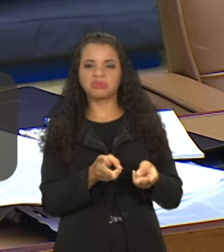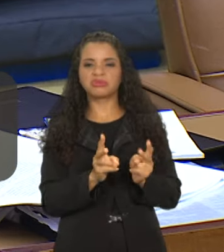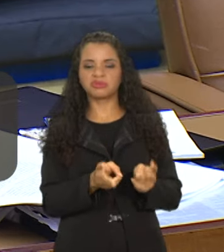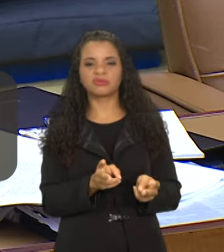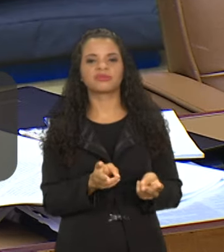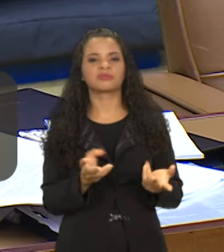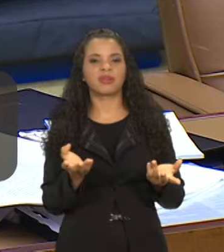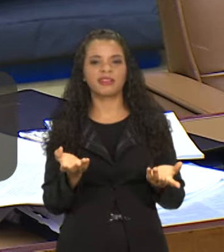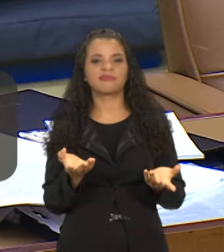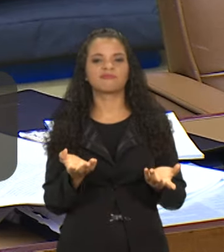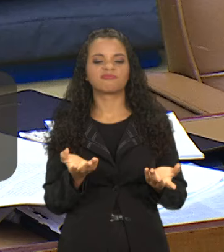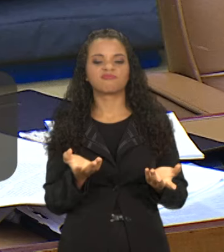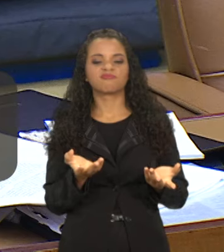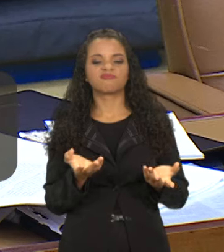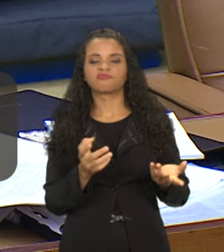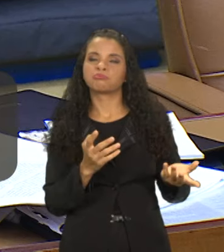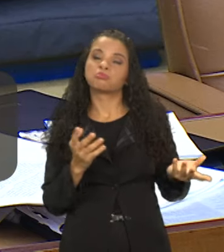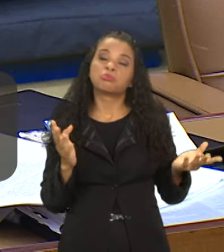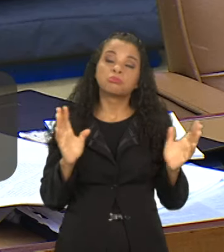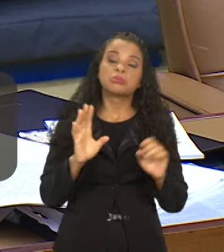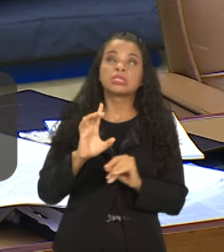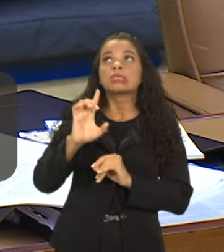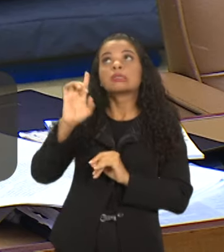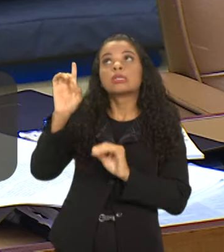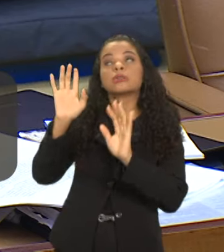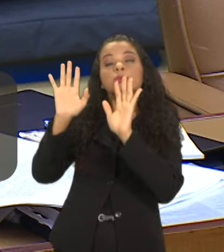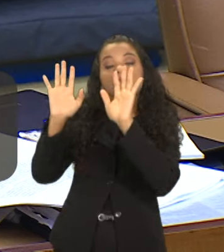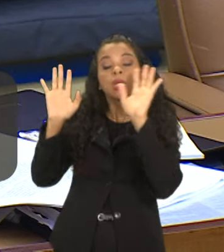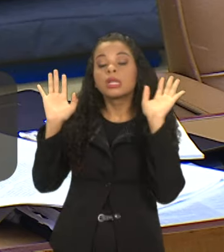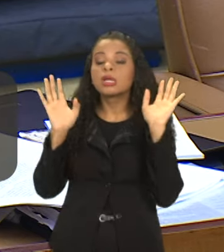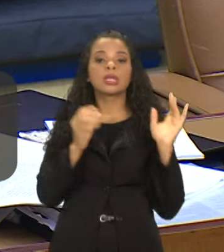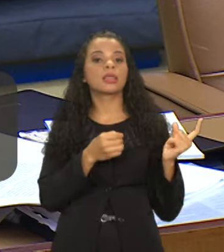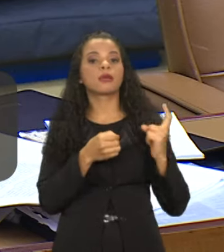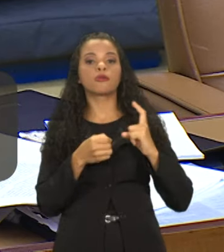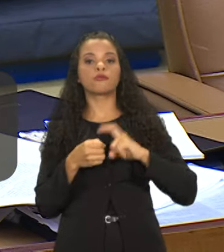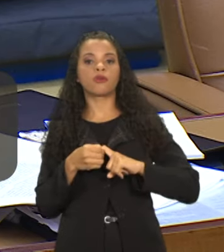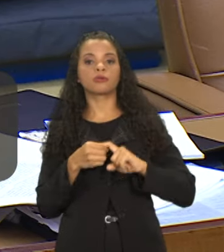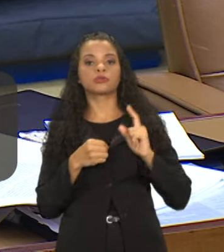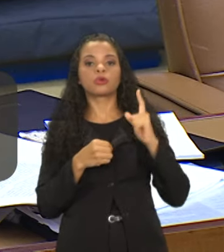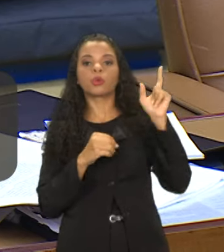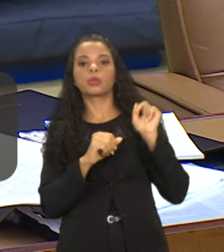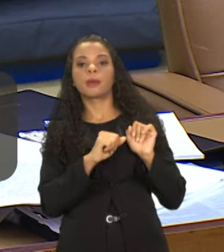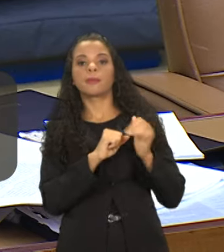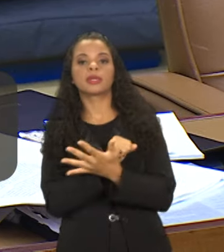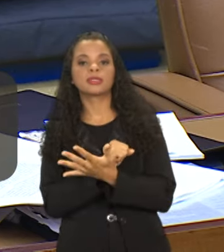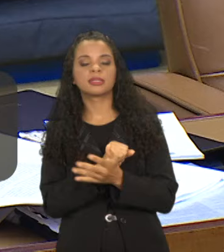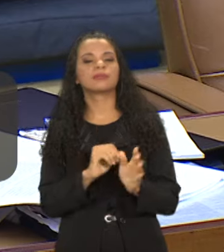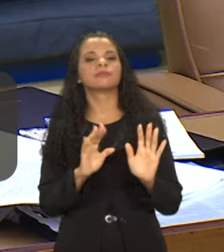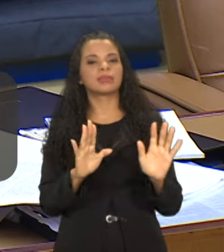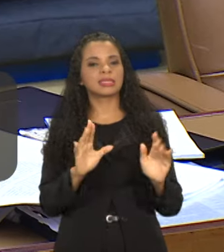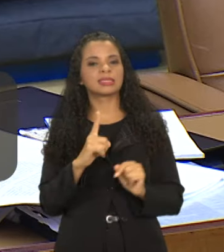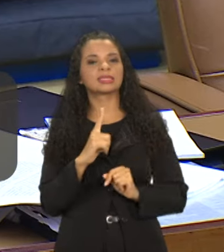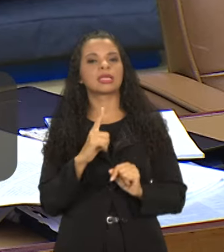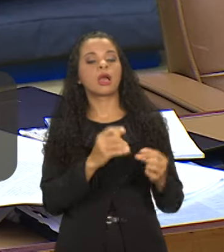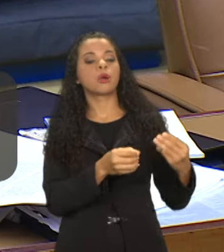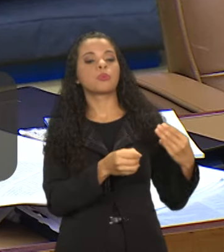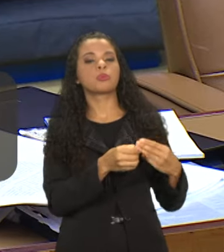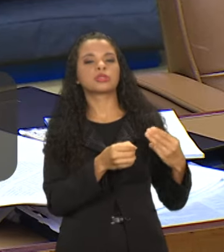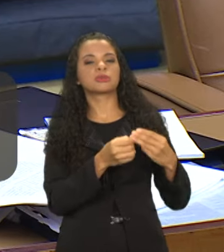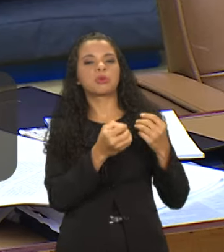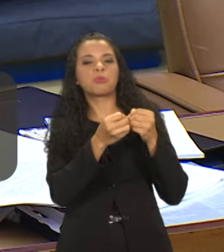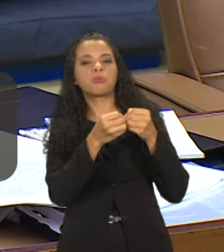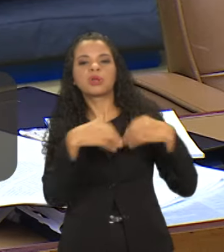e Deus queira que não volte a ocorrer nenhuma outra pandemia, mas que o município possa prejudicar o